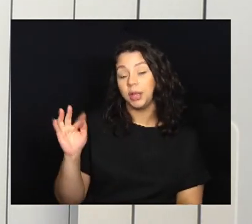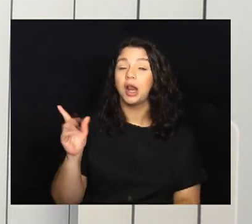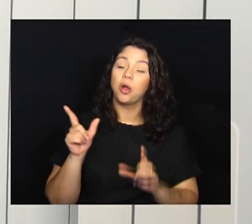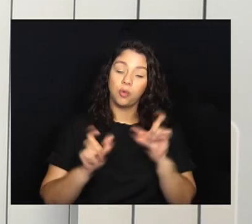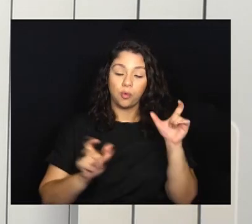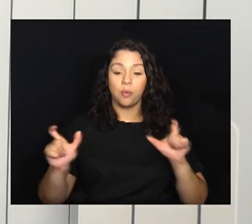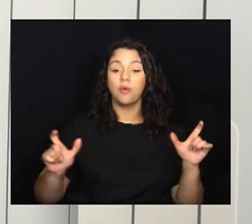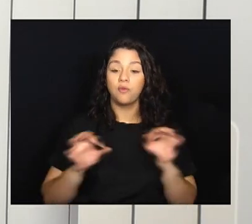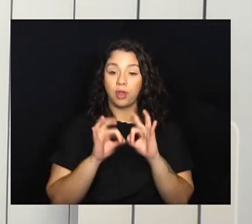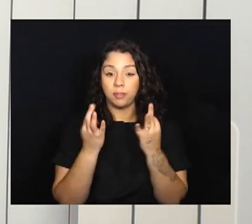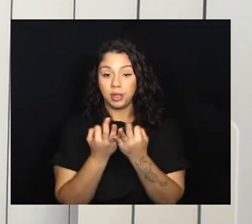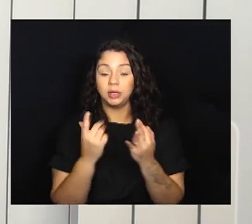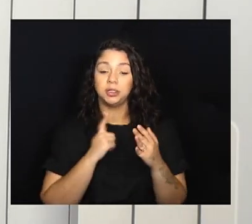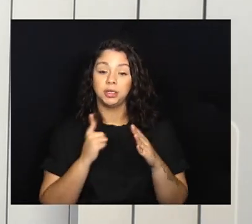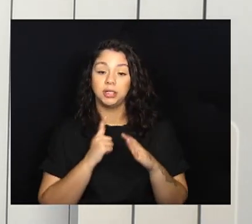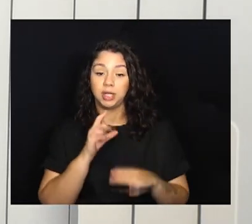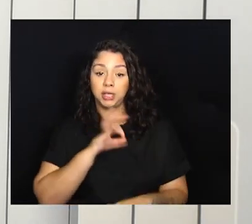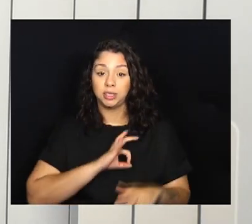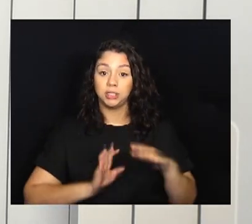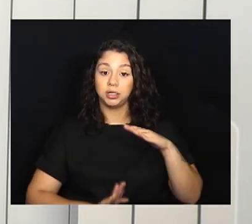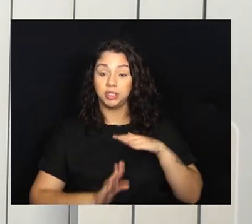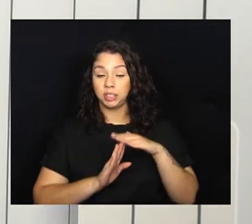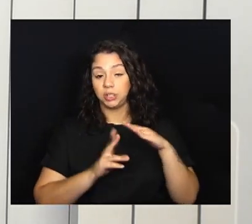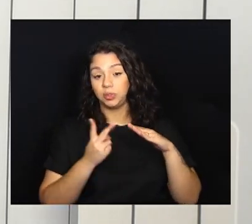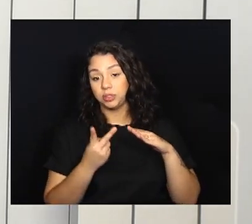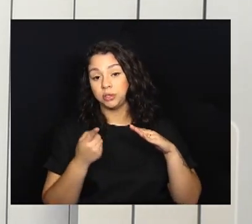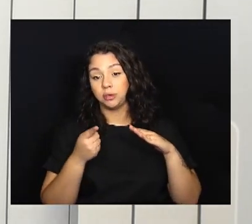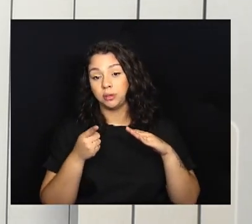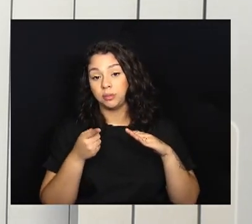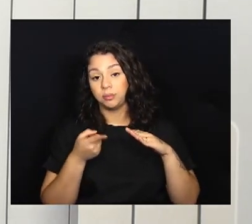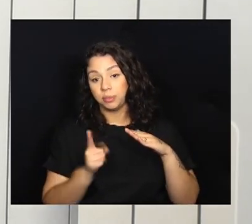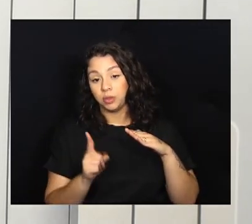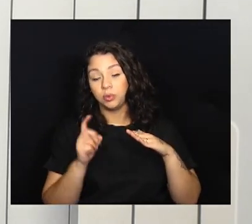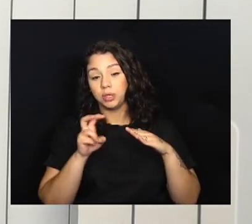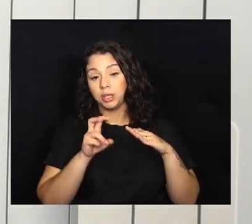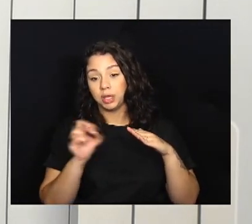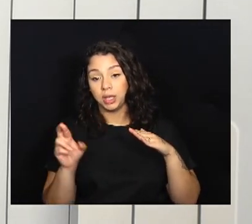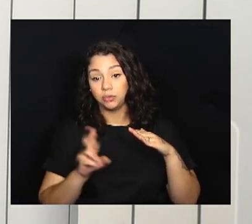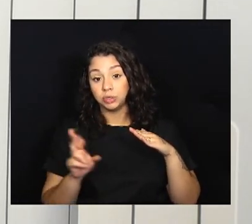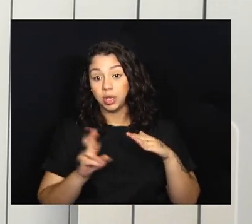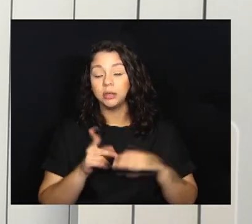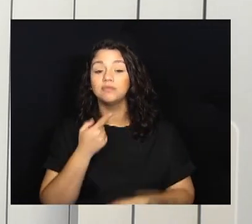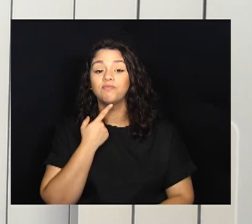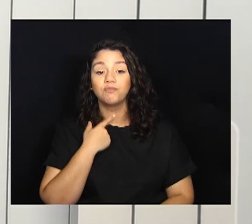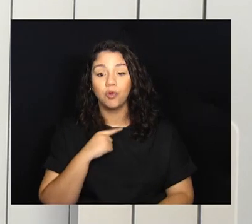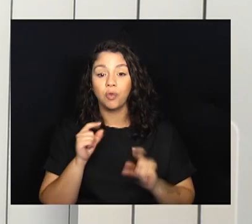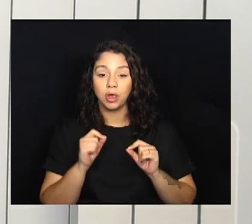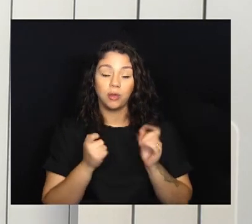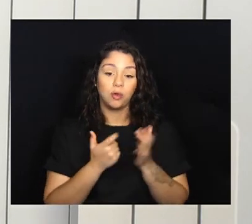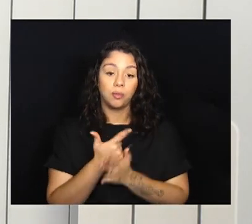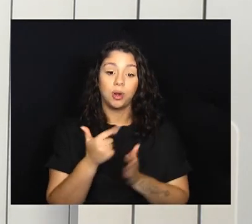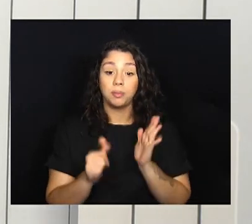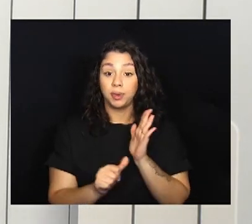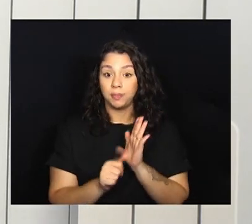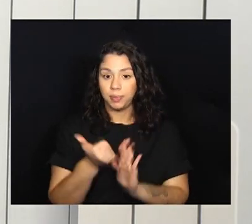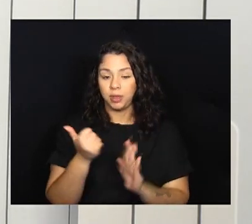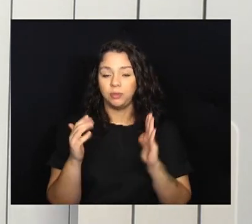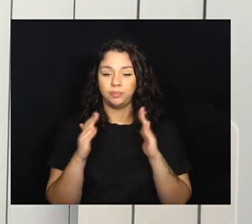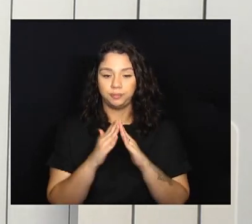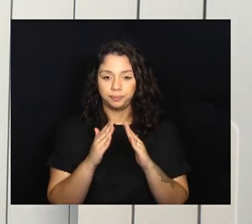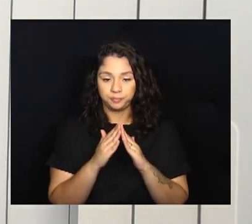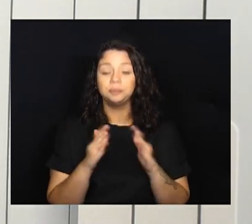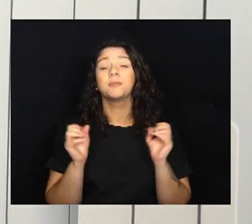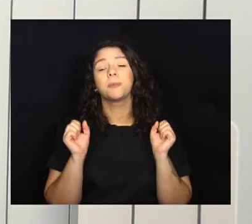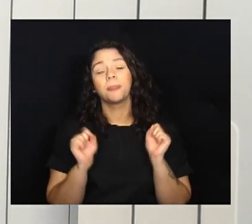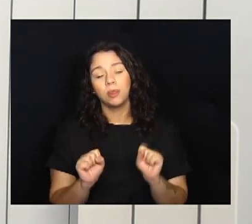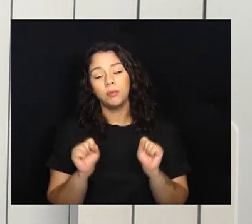famílias com renda a partir de R$ 2.500 e que desejam comprar o primeiro imóvel. Podem